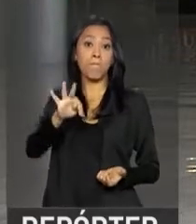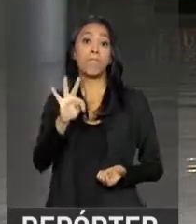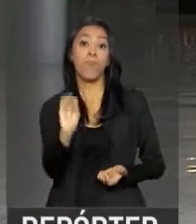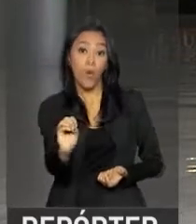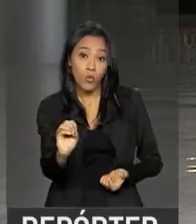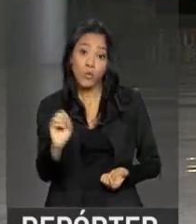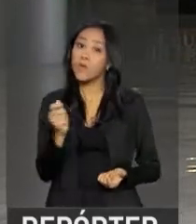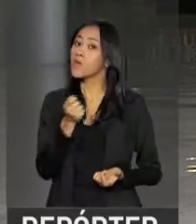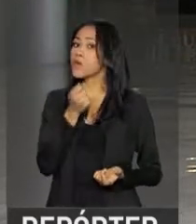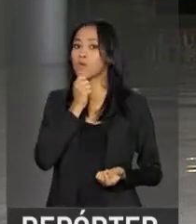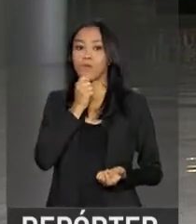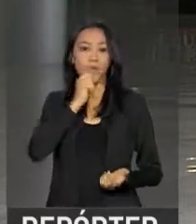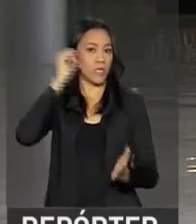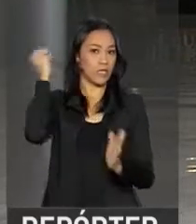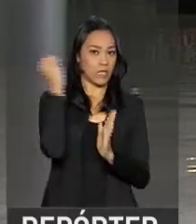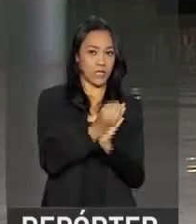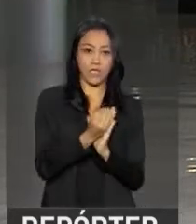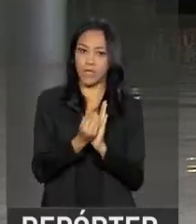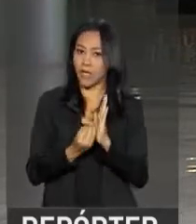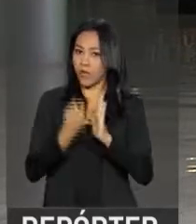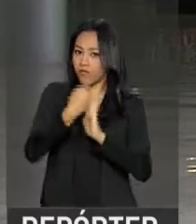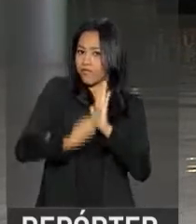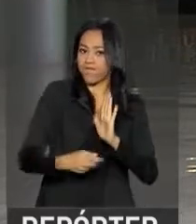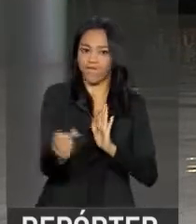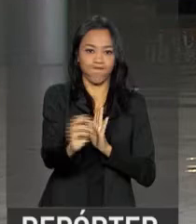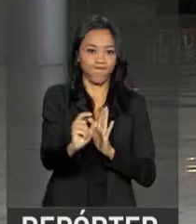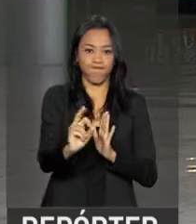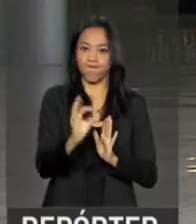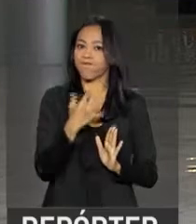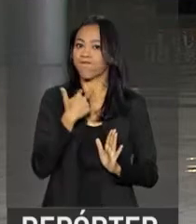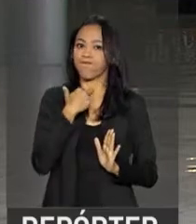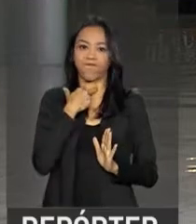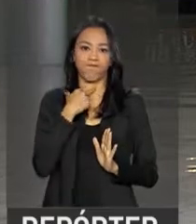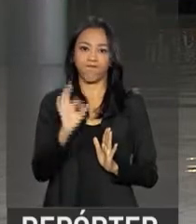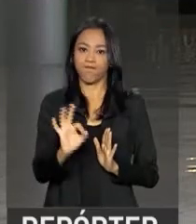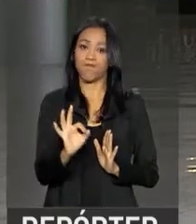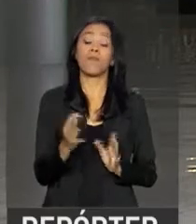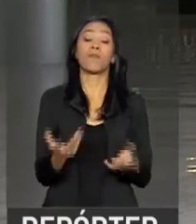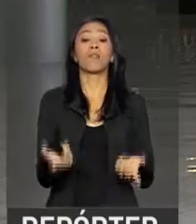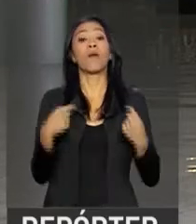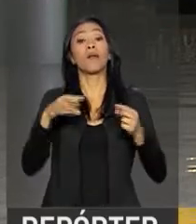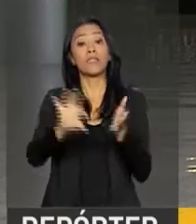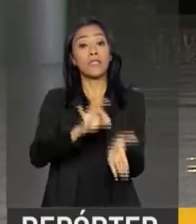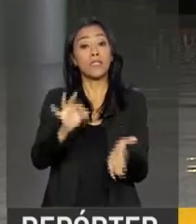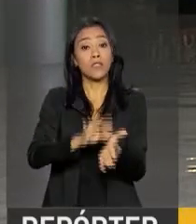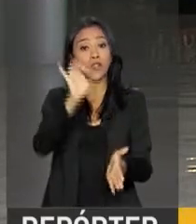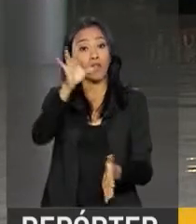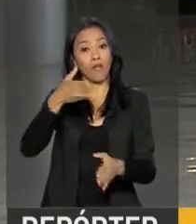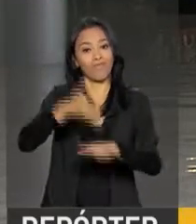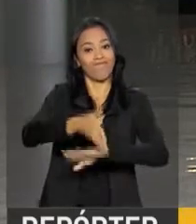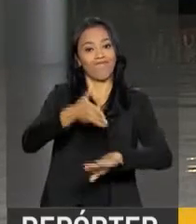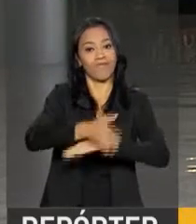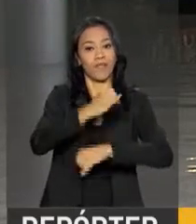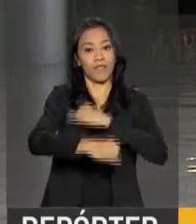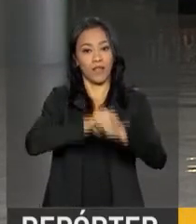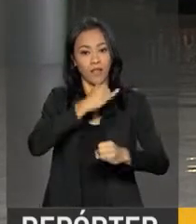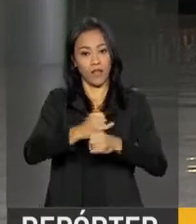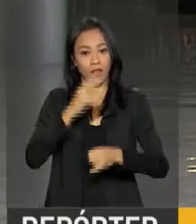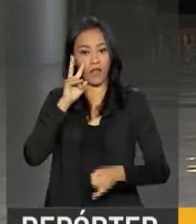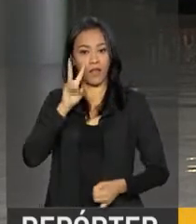não ter zerado a redação as inscrições serão realizadas exclusivamente pela internet no portal